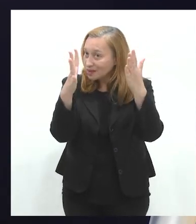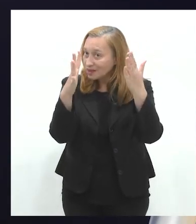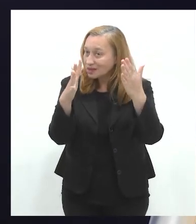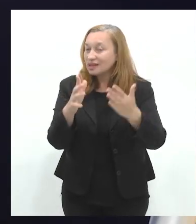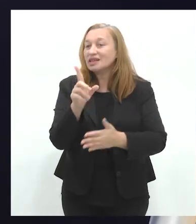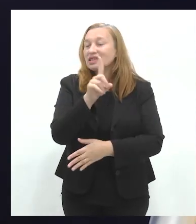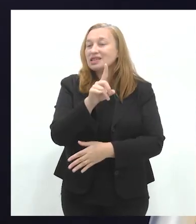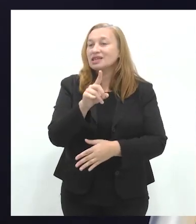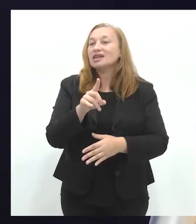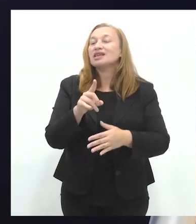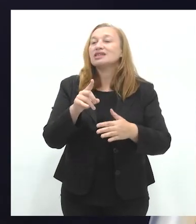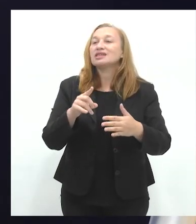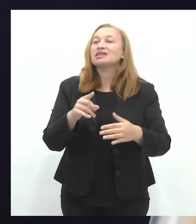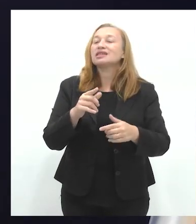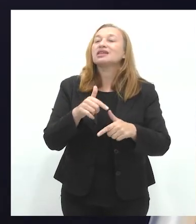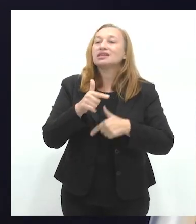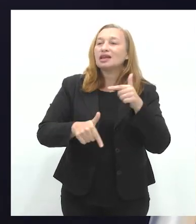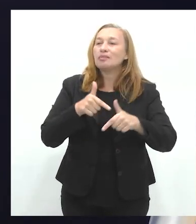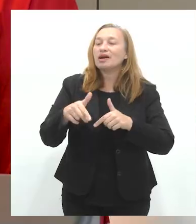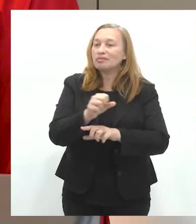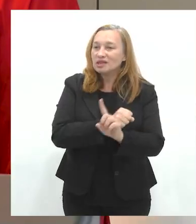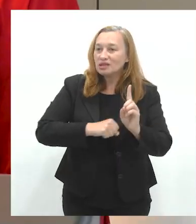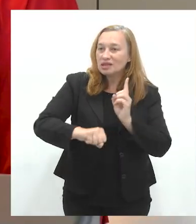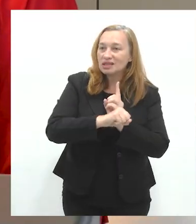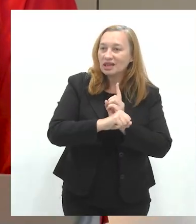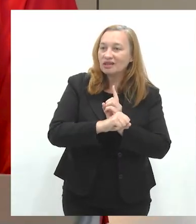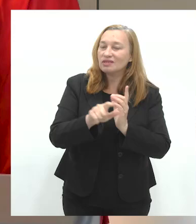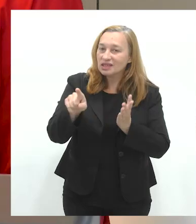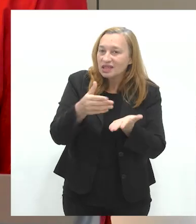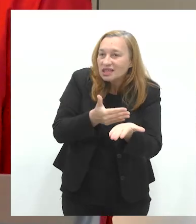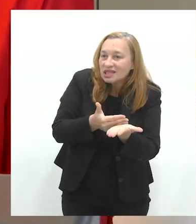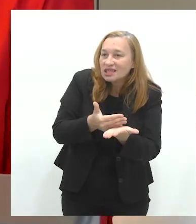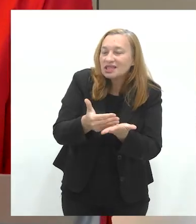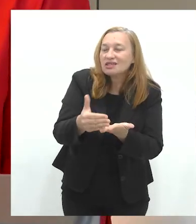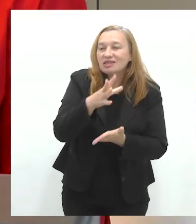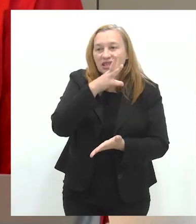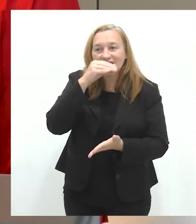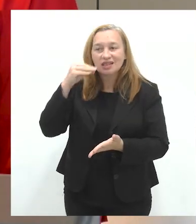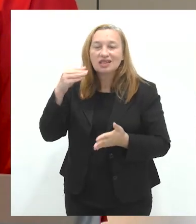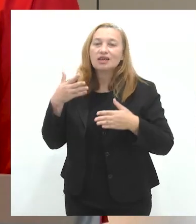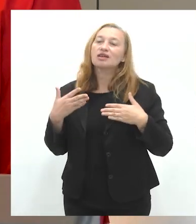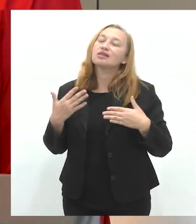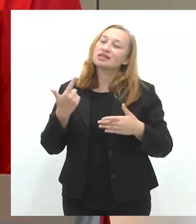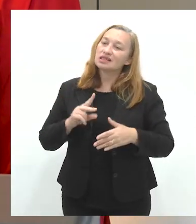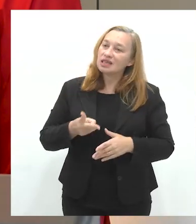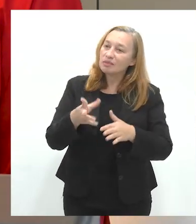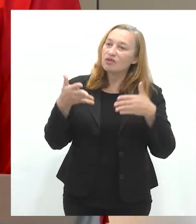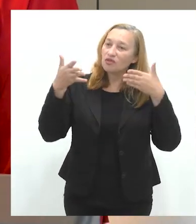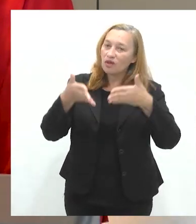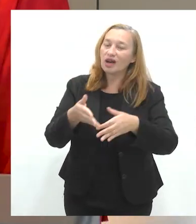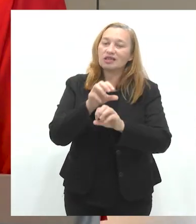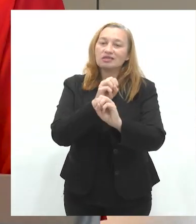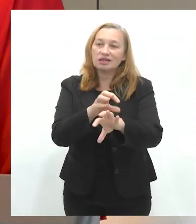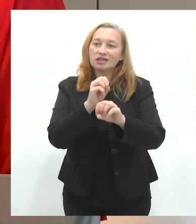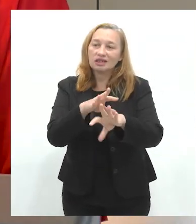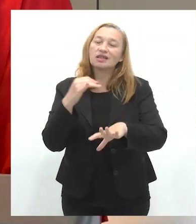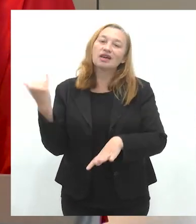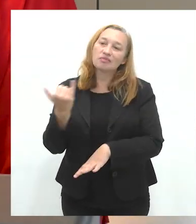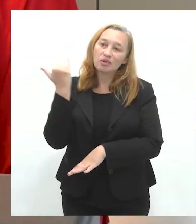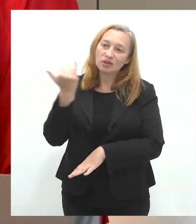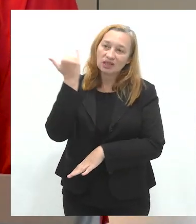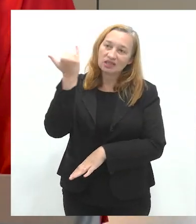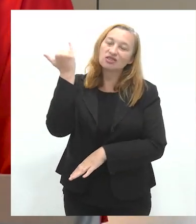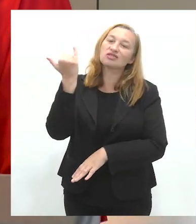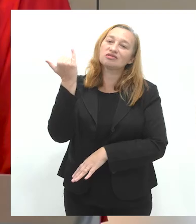e parabéns por esse grande serviço para a sociedade que você tem feito desde a sua adolescência, sempre focada na educação.